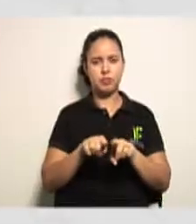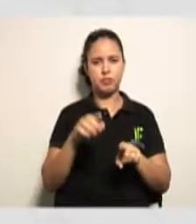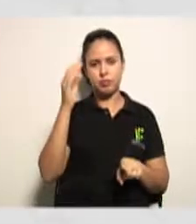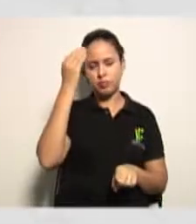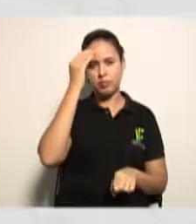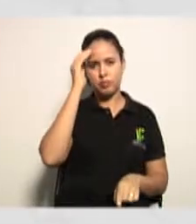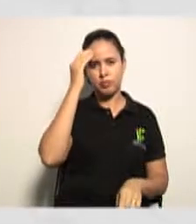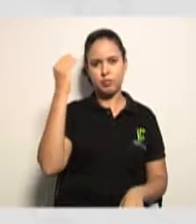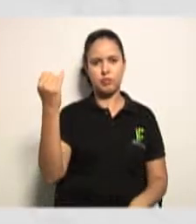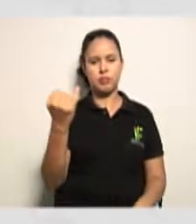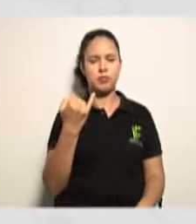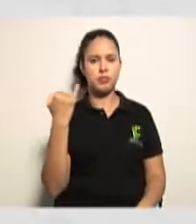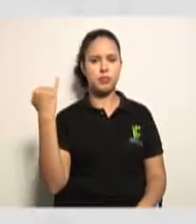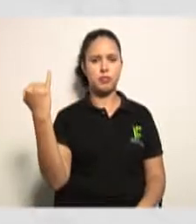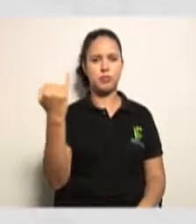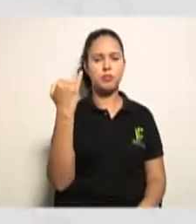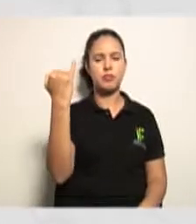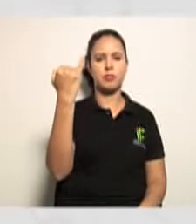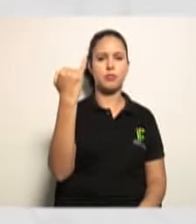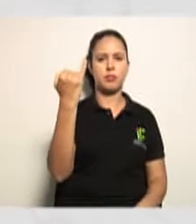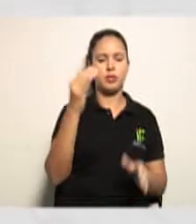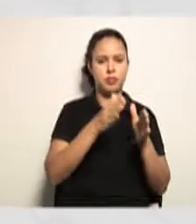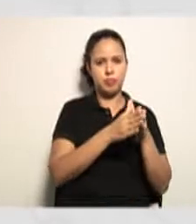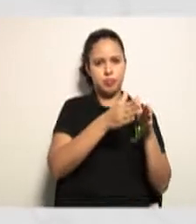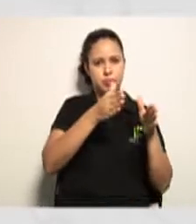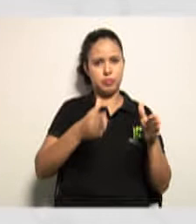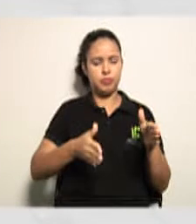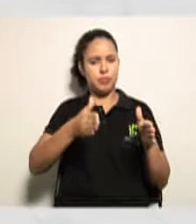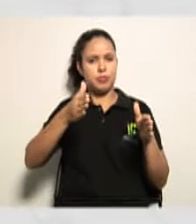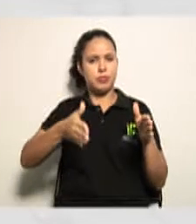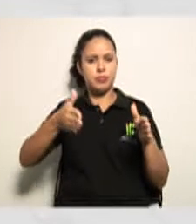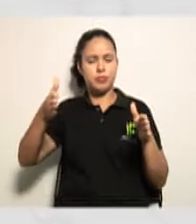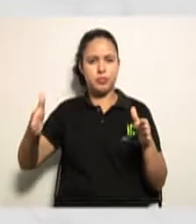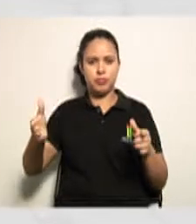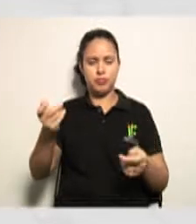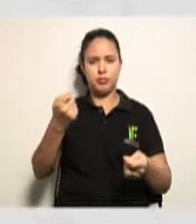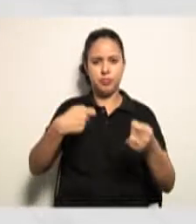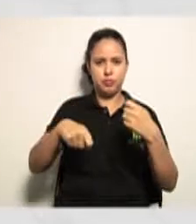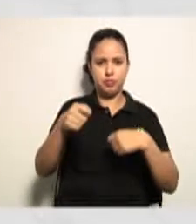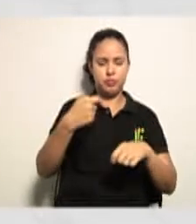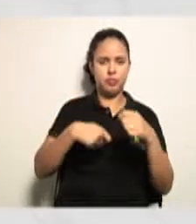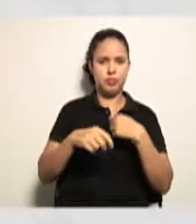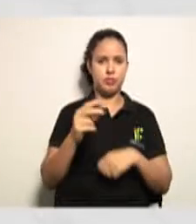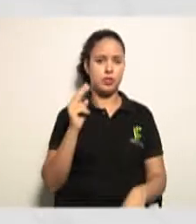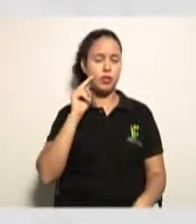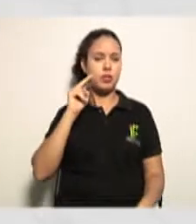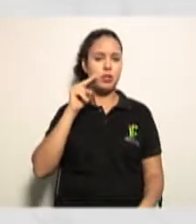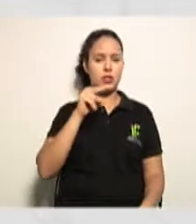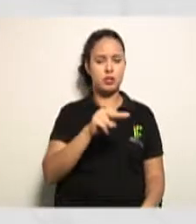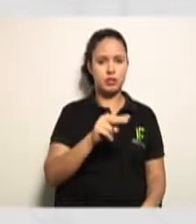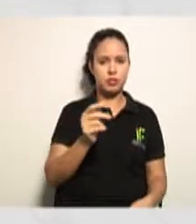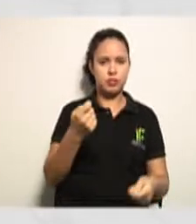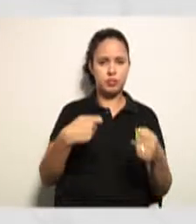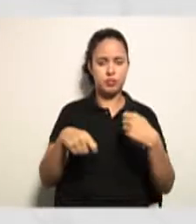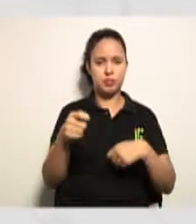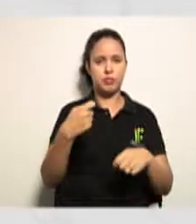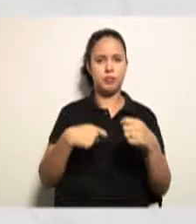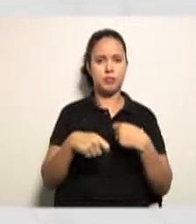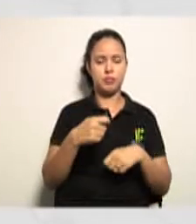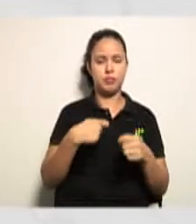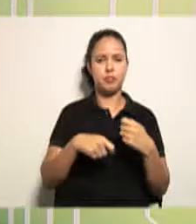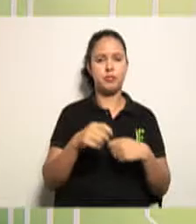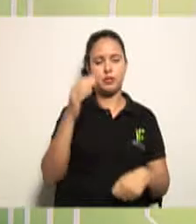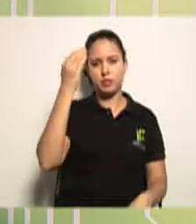a importância, e isso que eu estava falando, desses períodos históricos para a administração. A gente olhar para a administração,